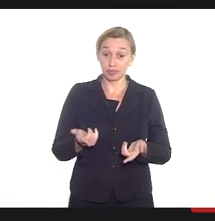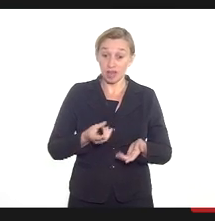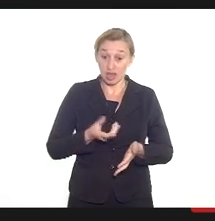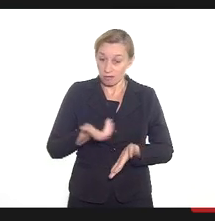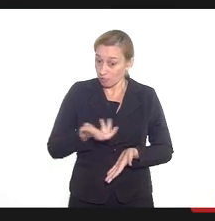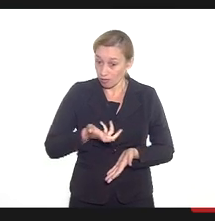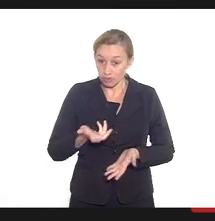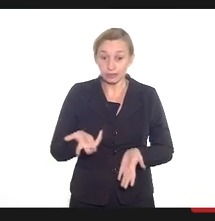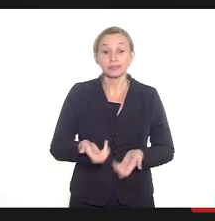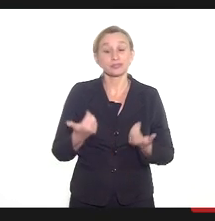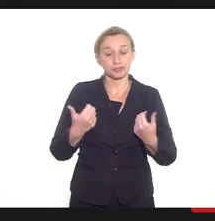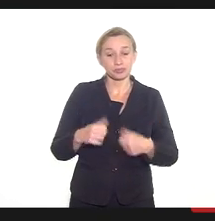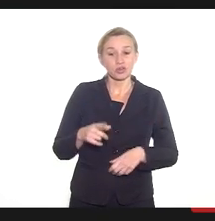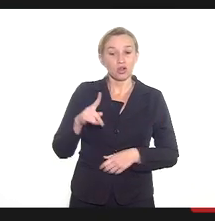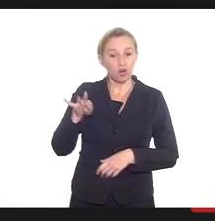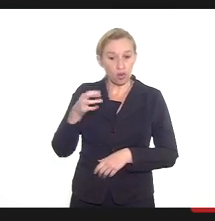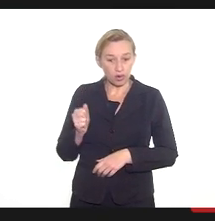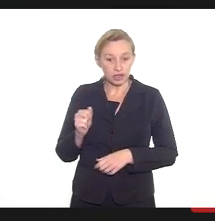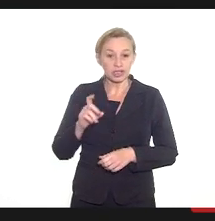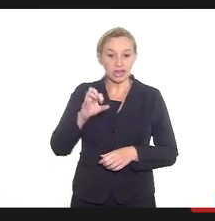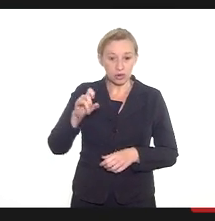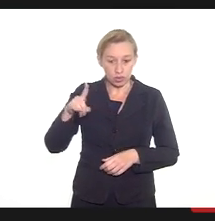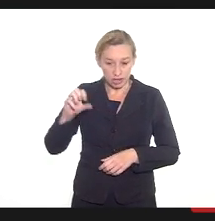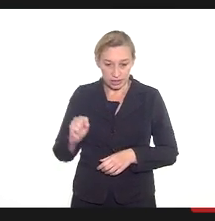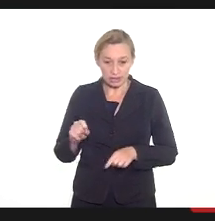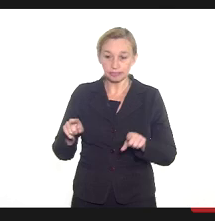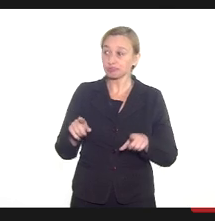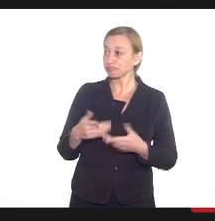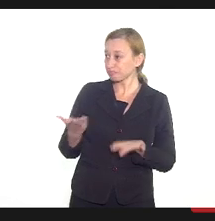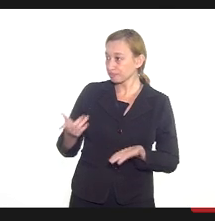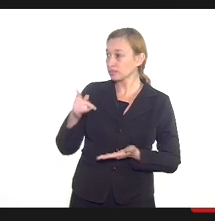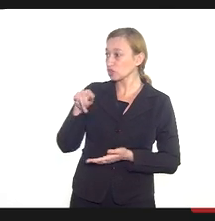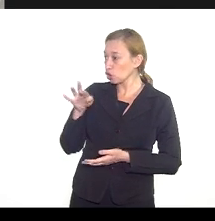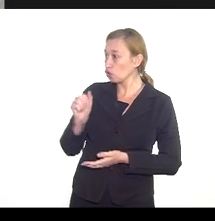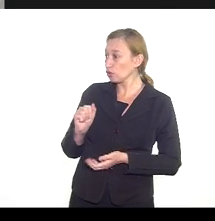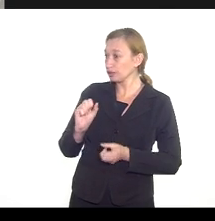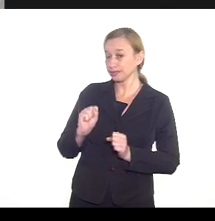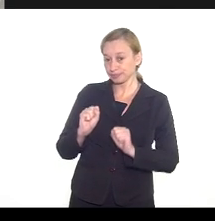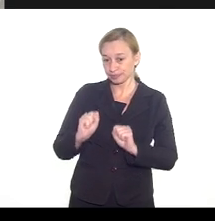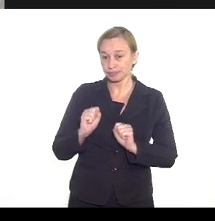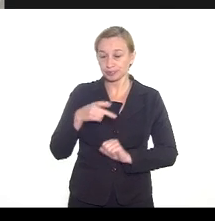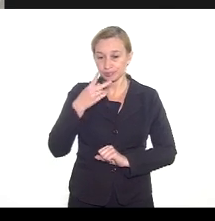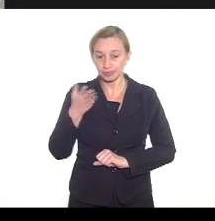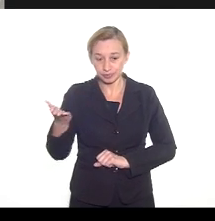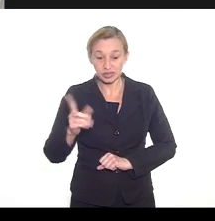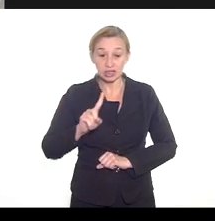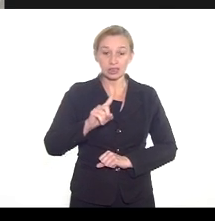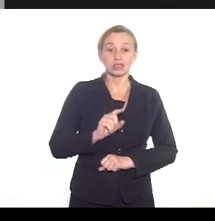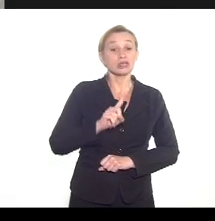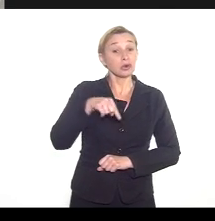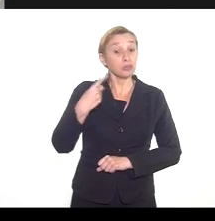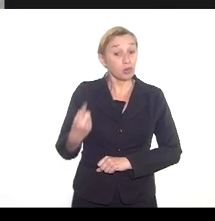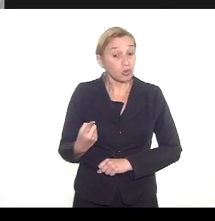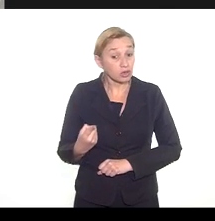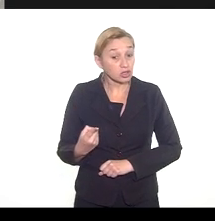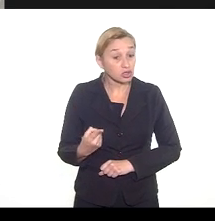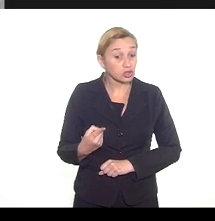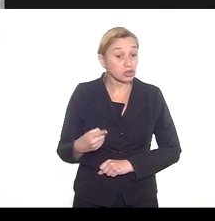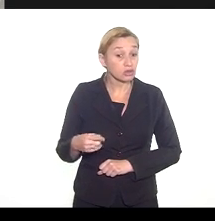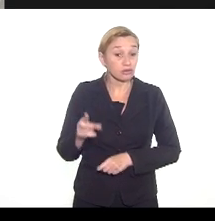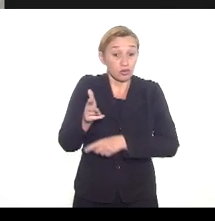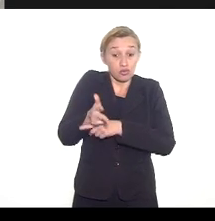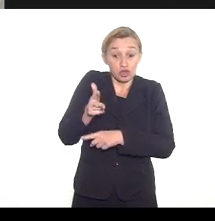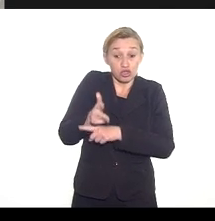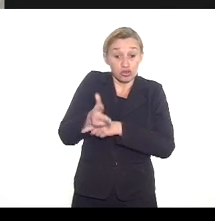de escutar a Glória Heloísa aqui presente. Então, Glória, a palavra está com você, depois nós vamos ver o